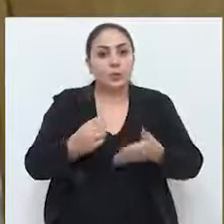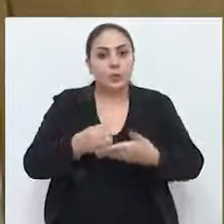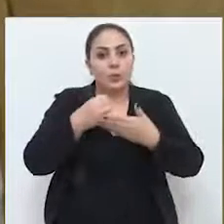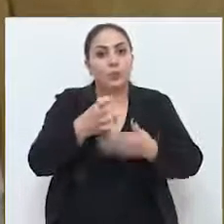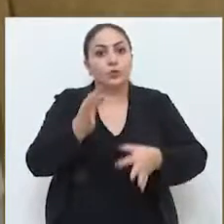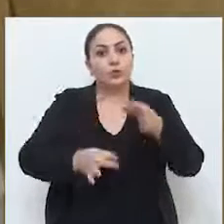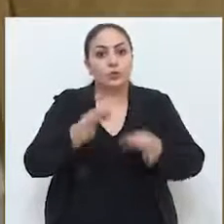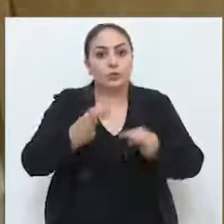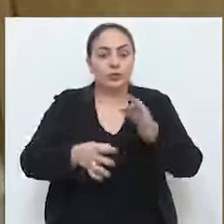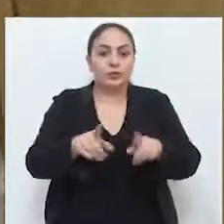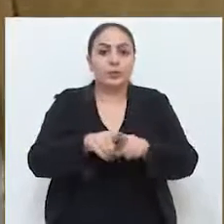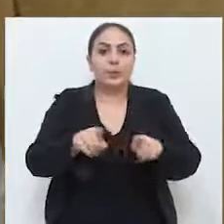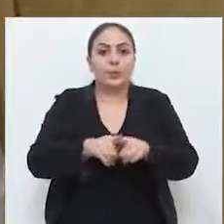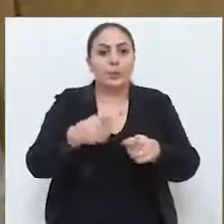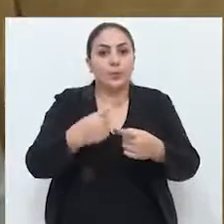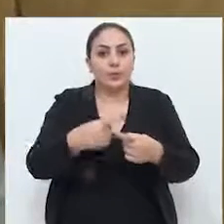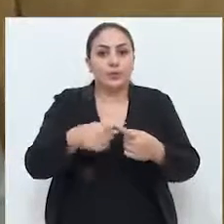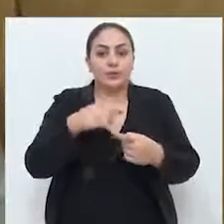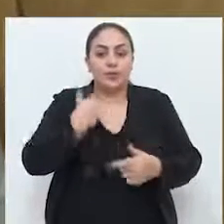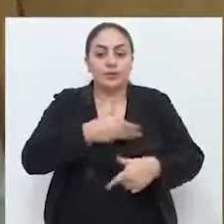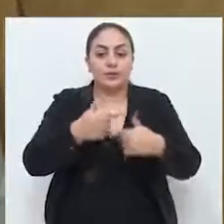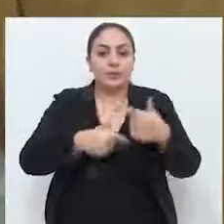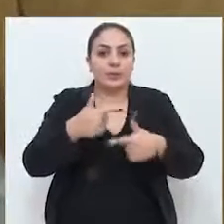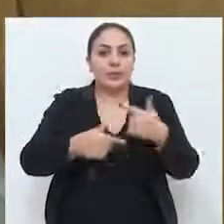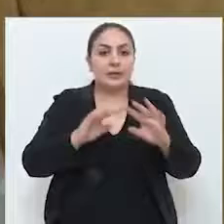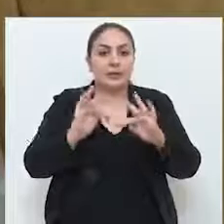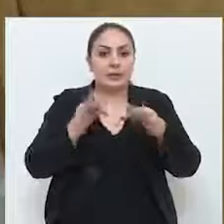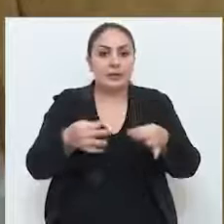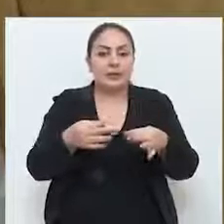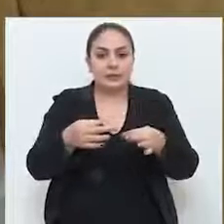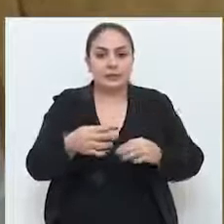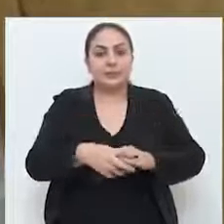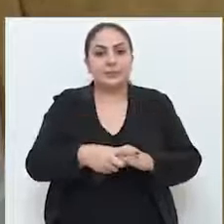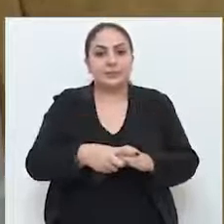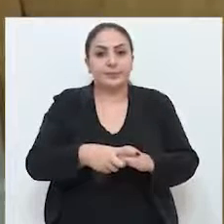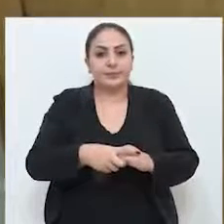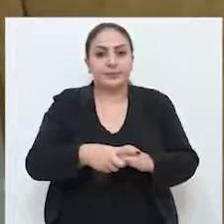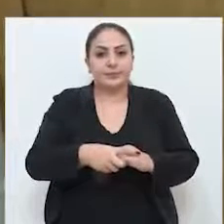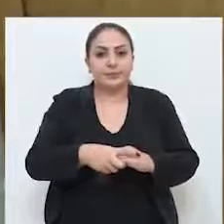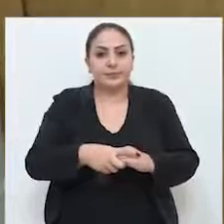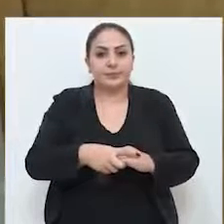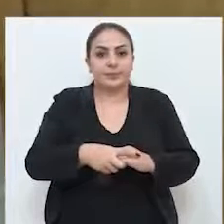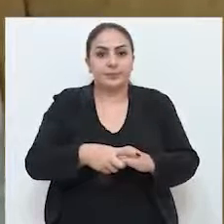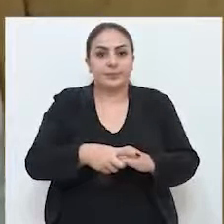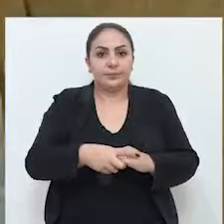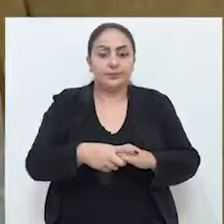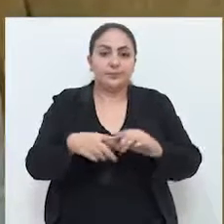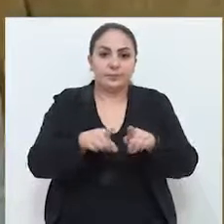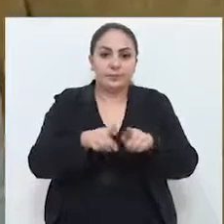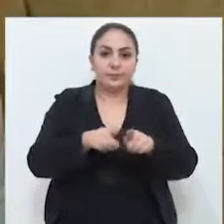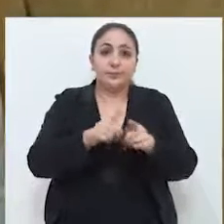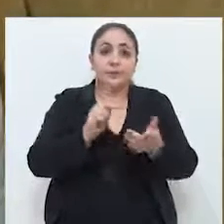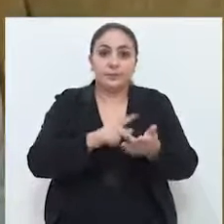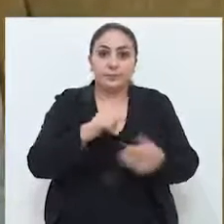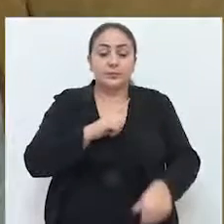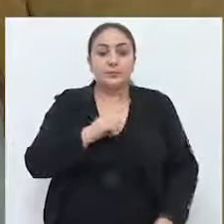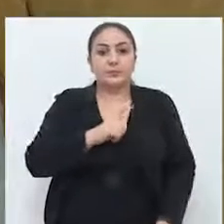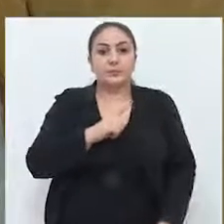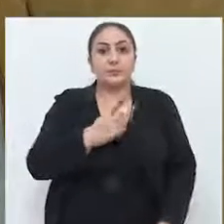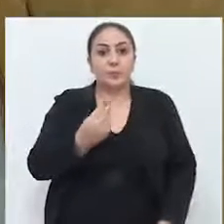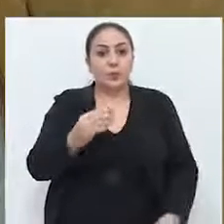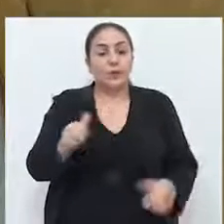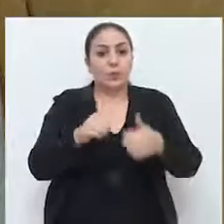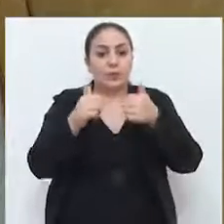muito suporte jurídico, porque vamos trabalhar em cima da técnica legislativa, e isso realmente exige